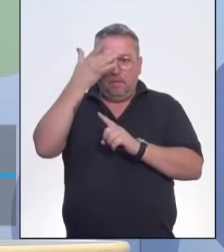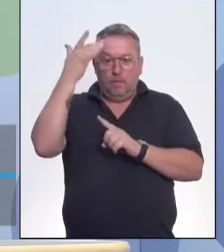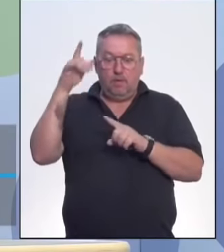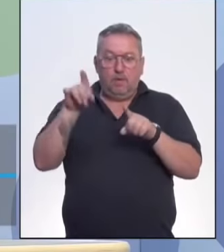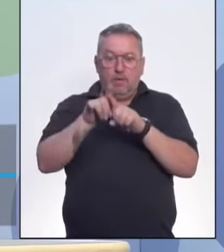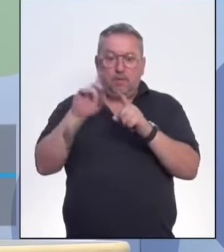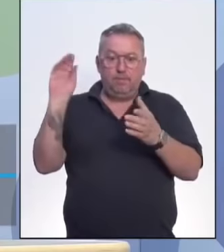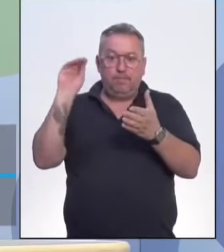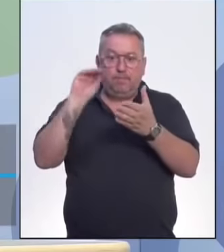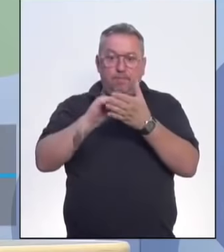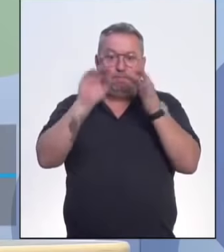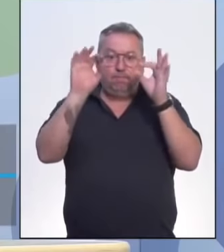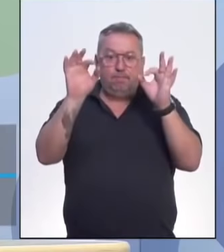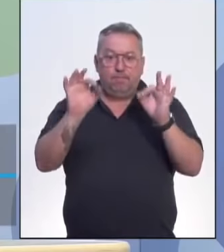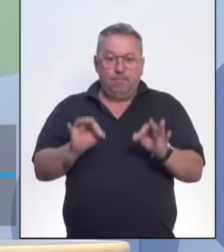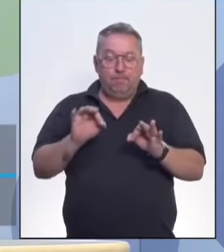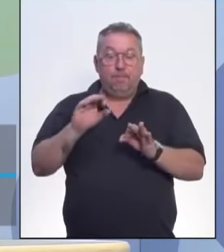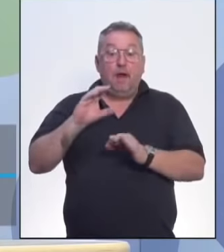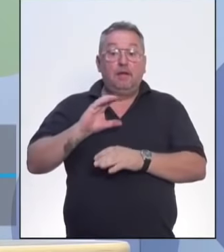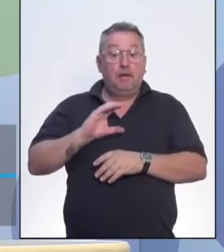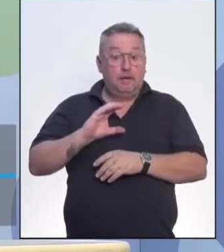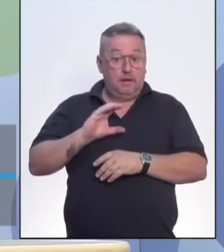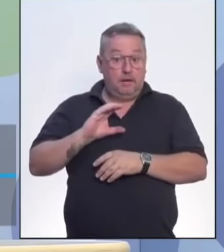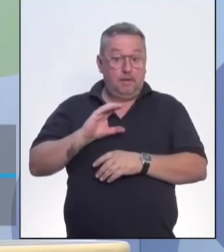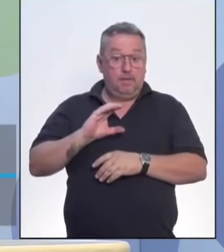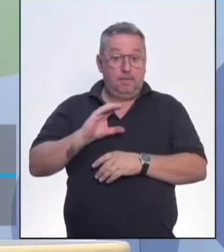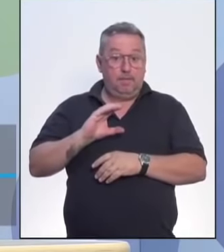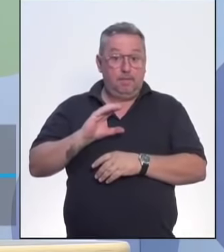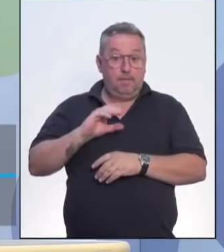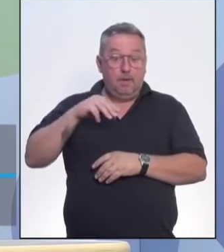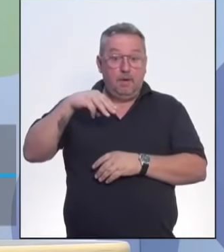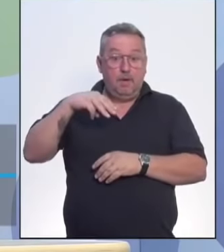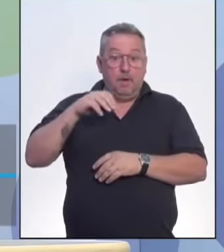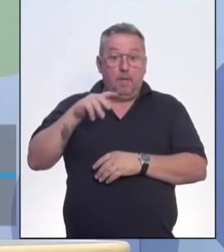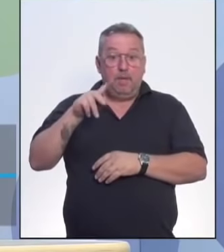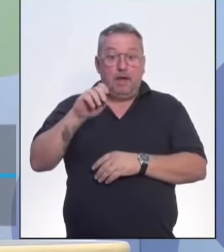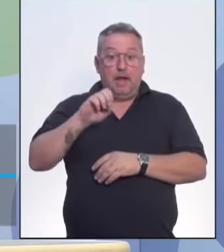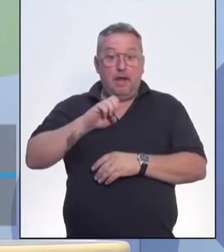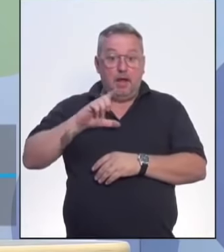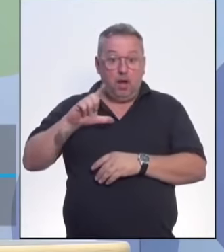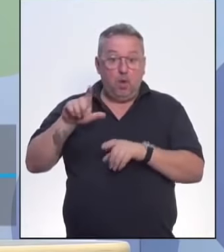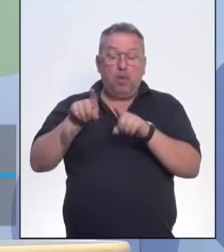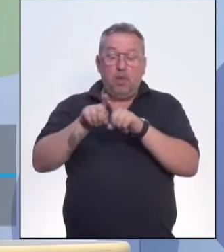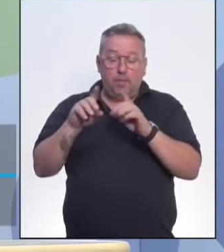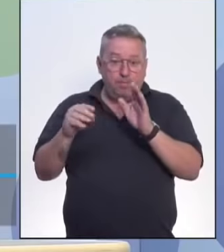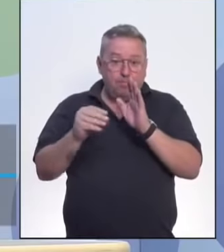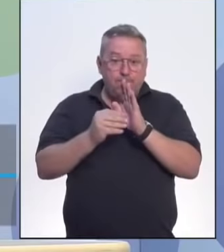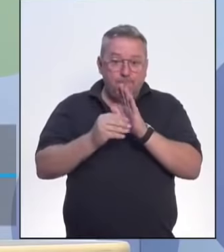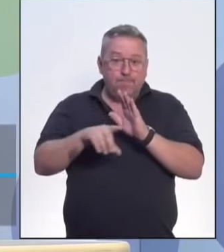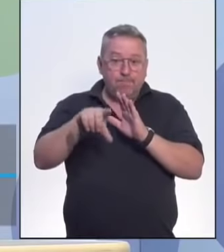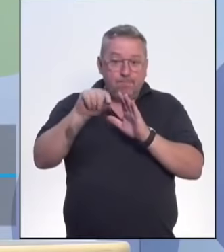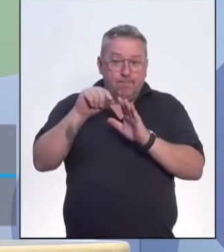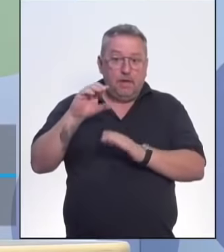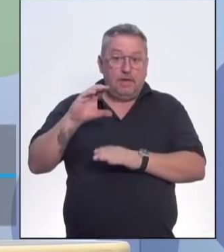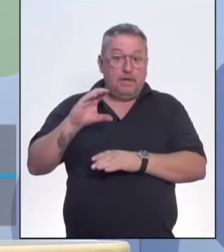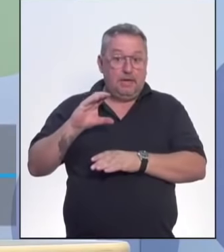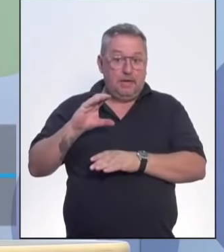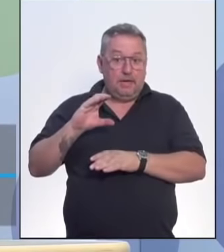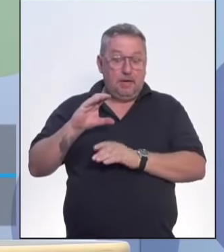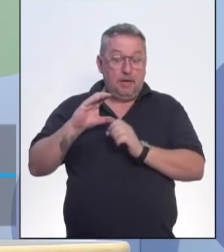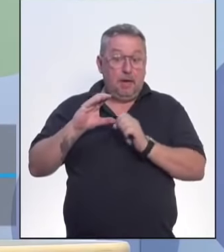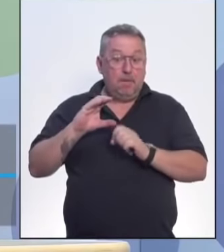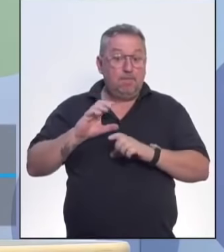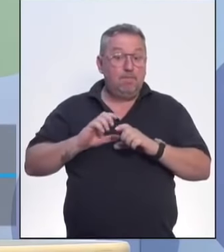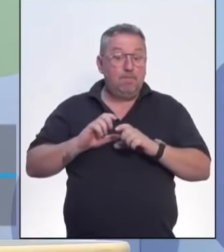colocou que a alternativa correta é a C. Micael também colocou a C. A maioria,